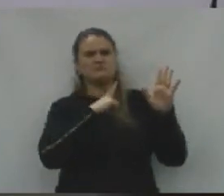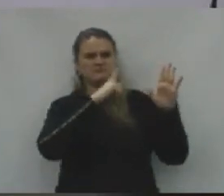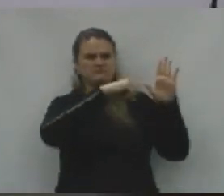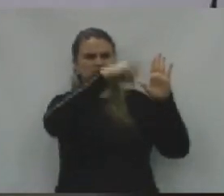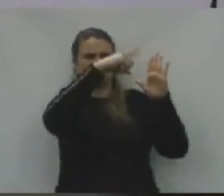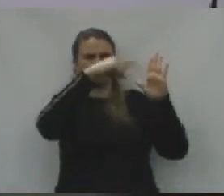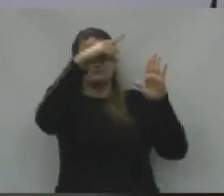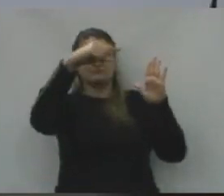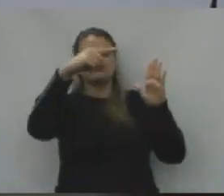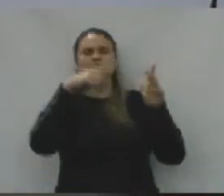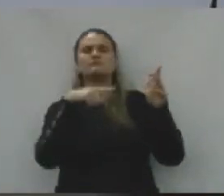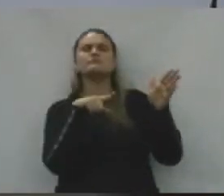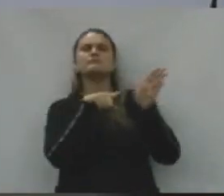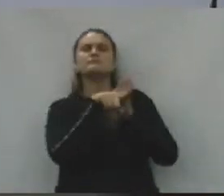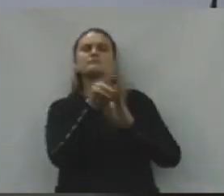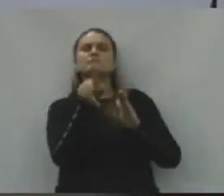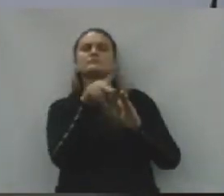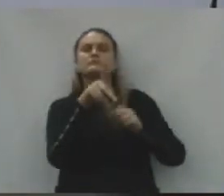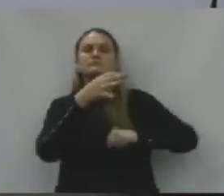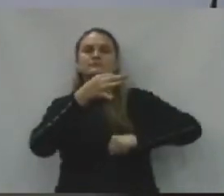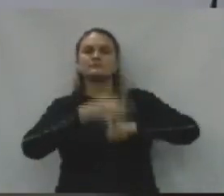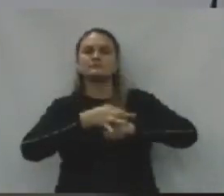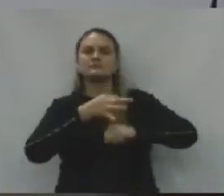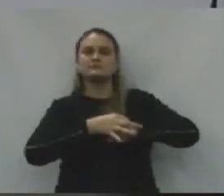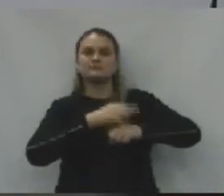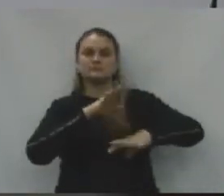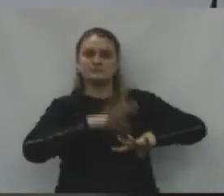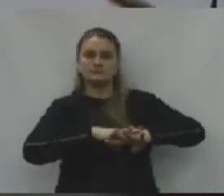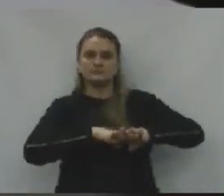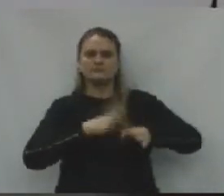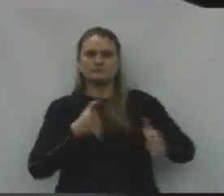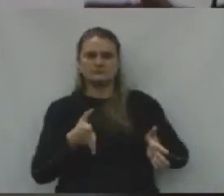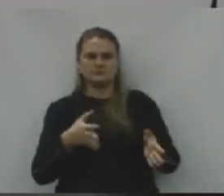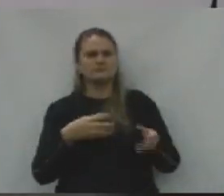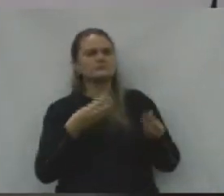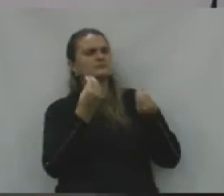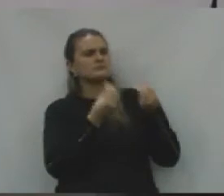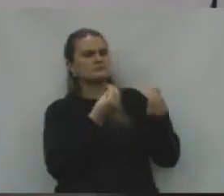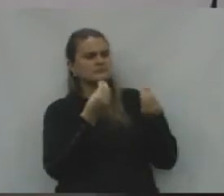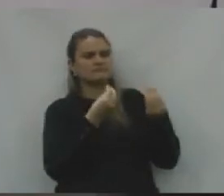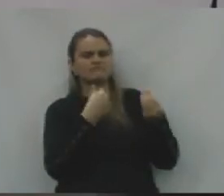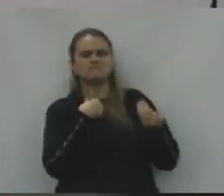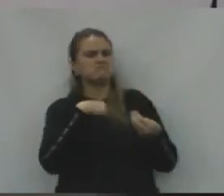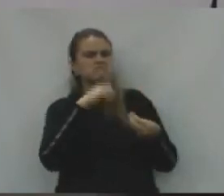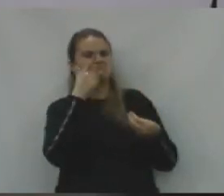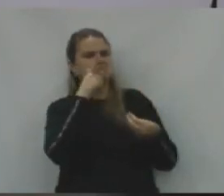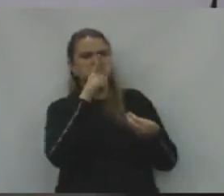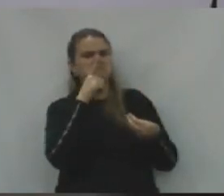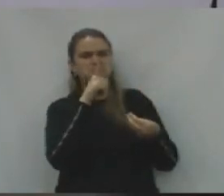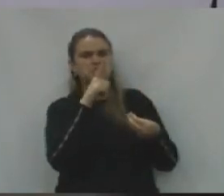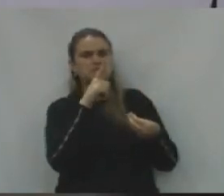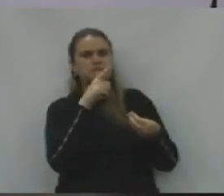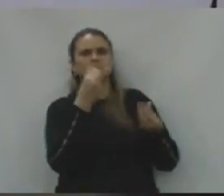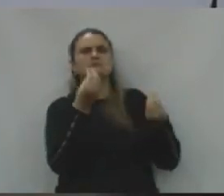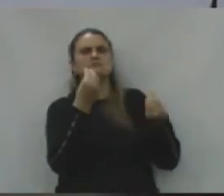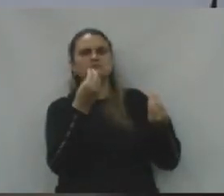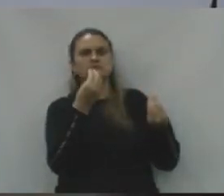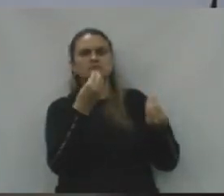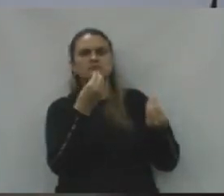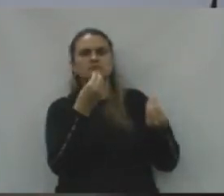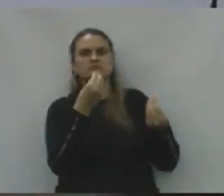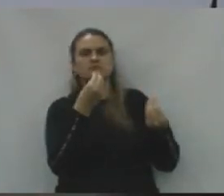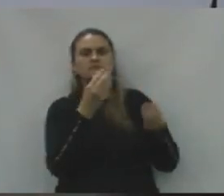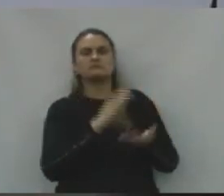como esse. Perguntava a um professor de contabilidade e matemática hoje, falei, como? Eu não consigo ver. Ele falou, não tem como ver